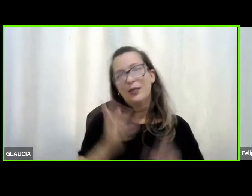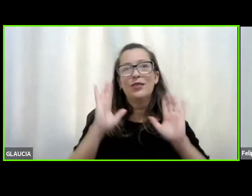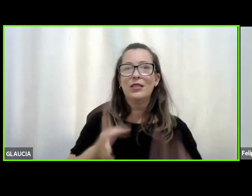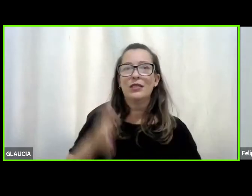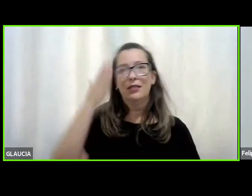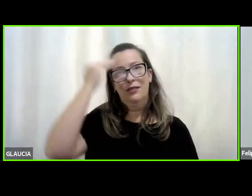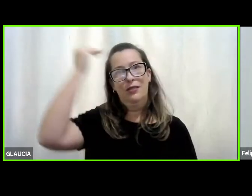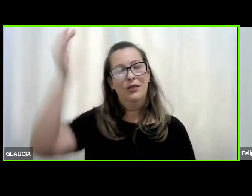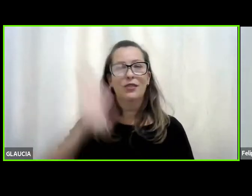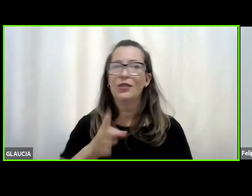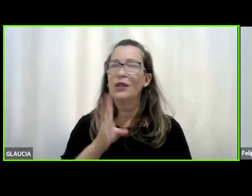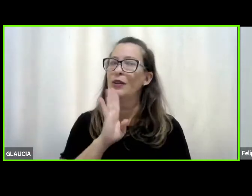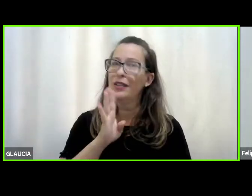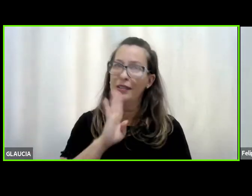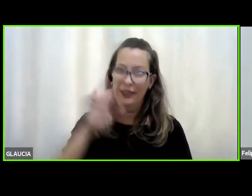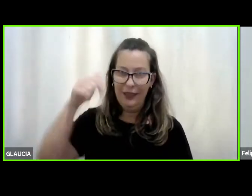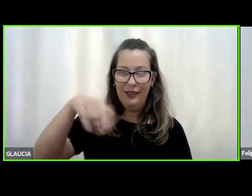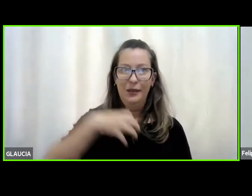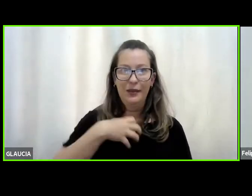tem uma programação